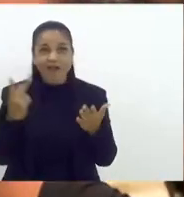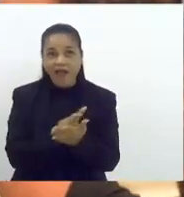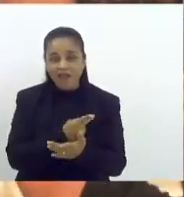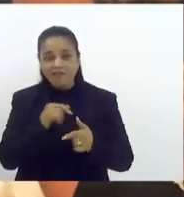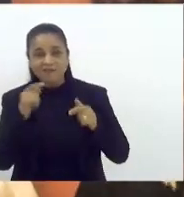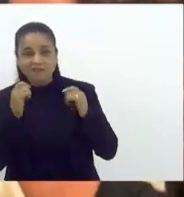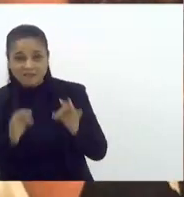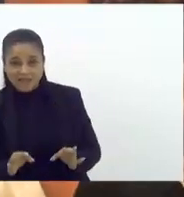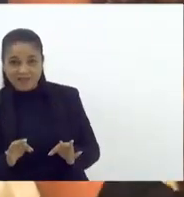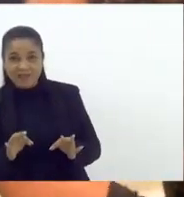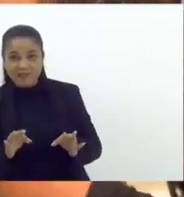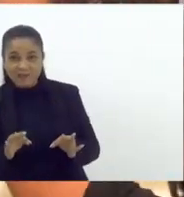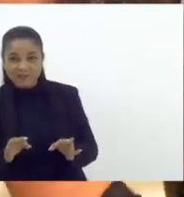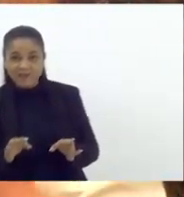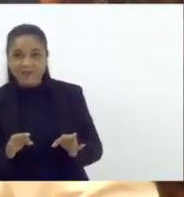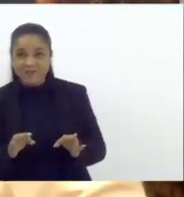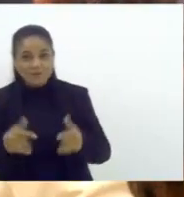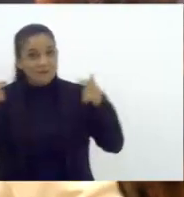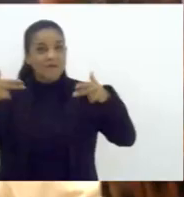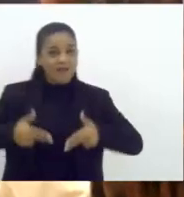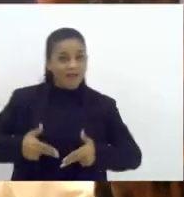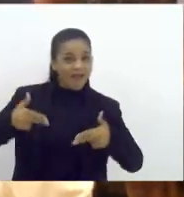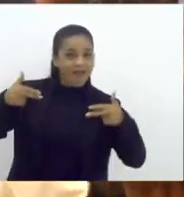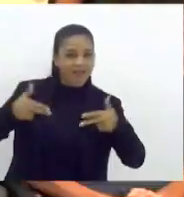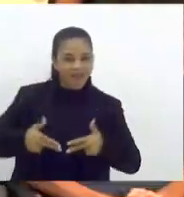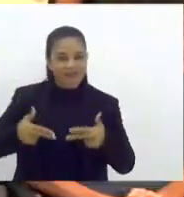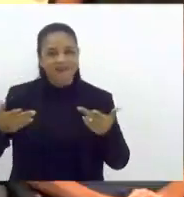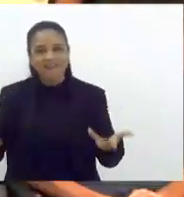errado que é isso